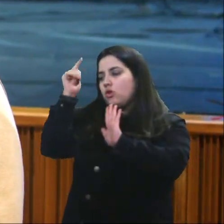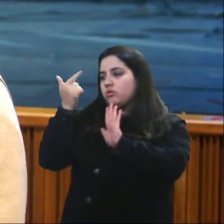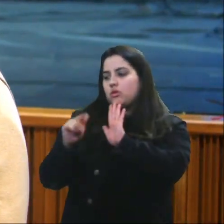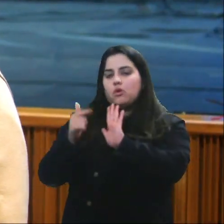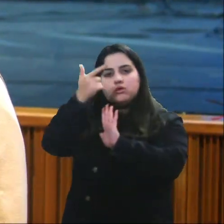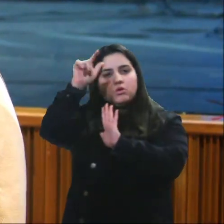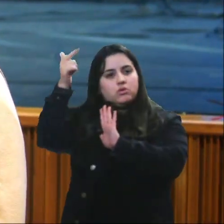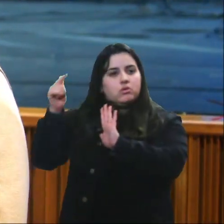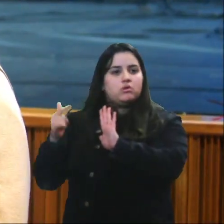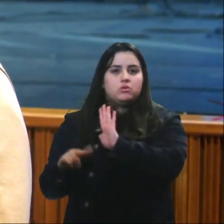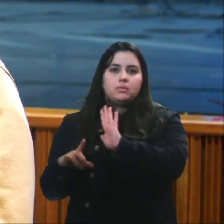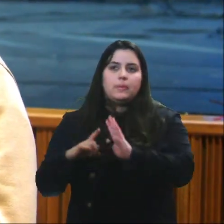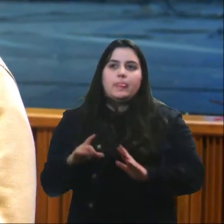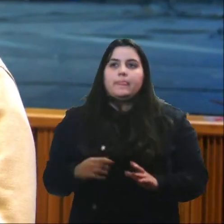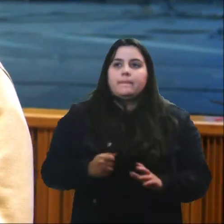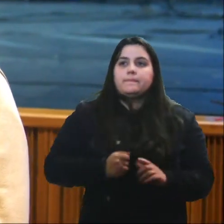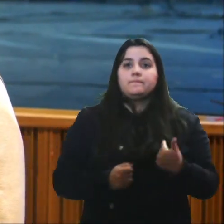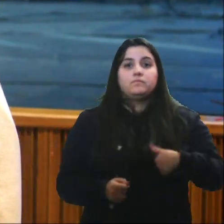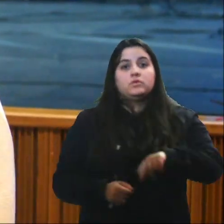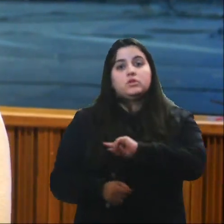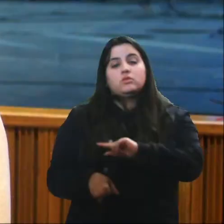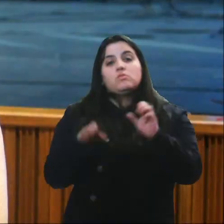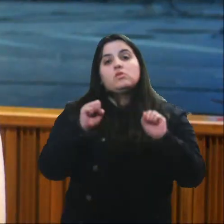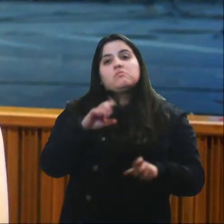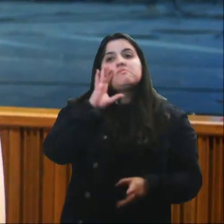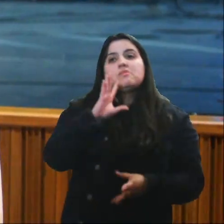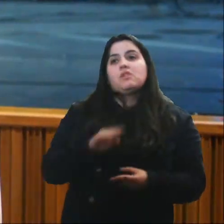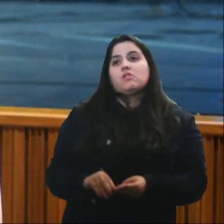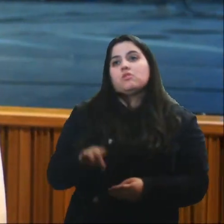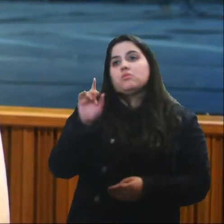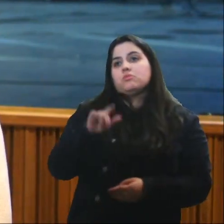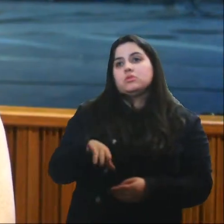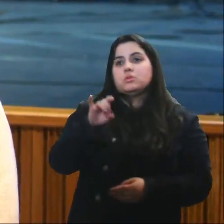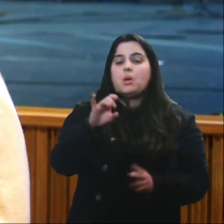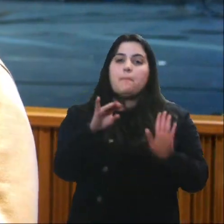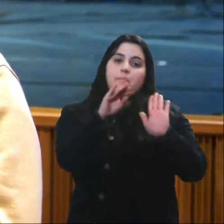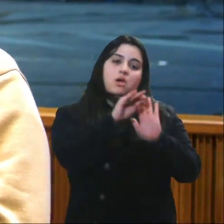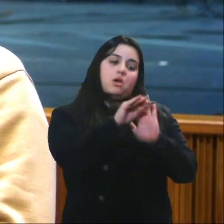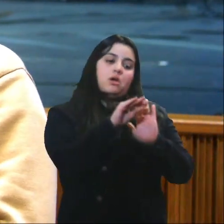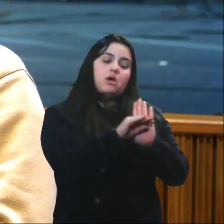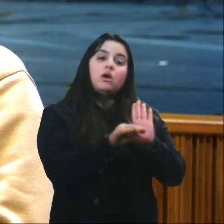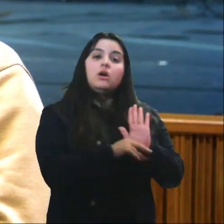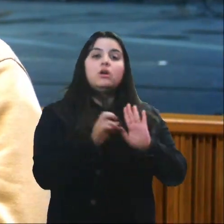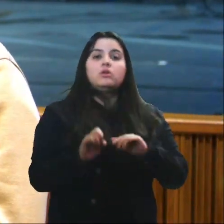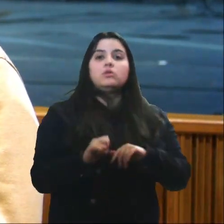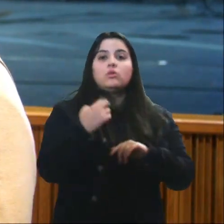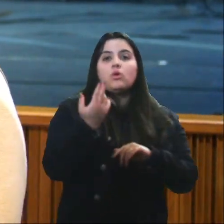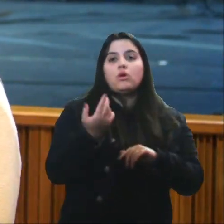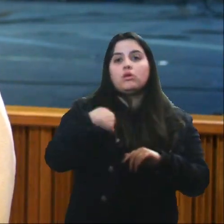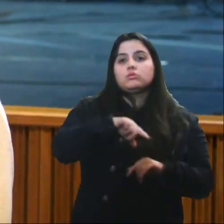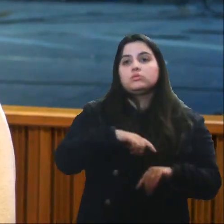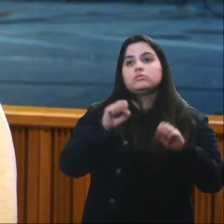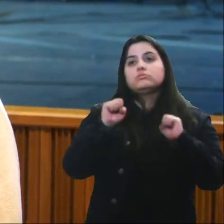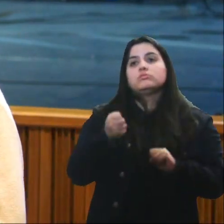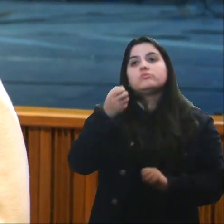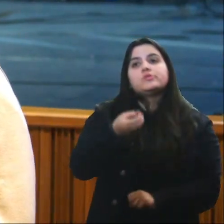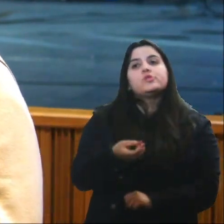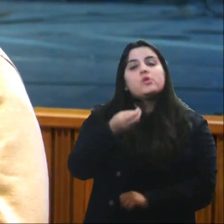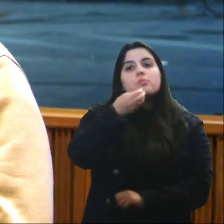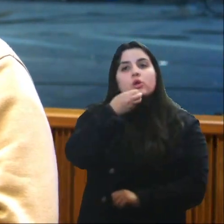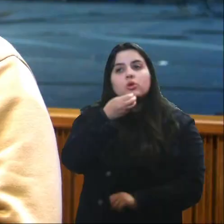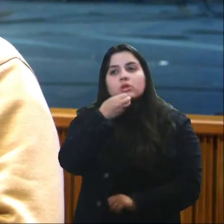outra programação. E nós podemos entender isso simplesmente como programações, ou nós podemos entender como oportunidades